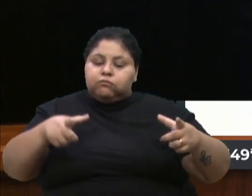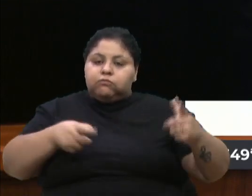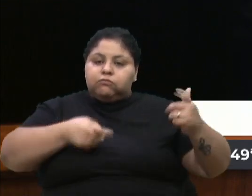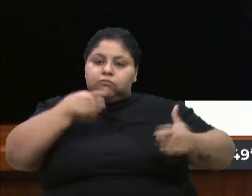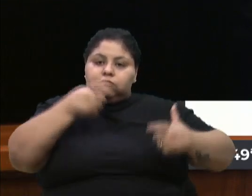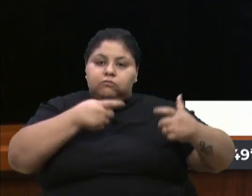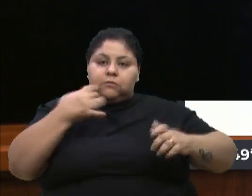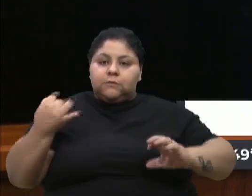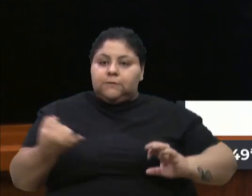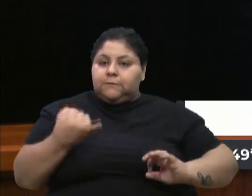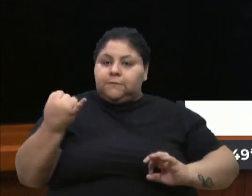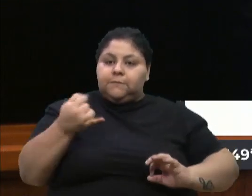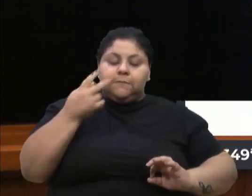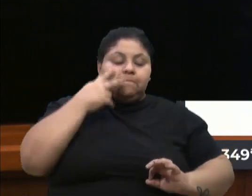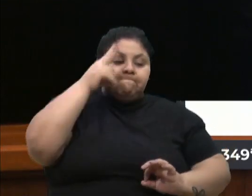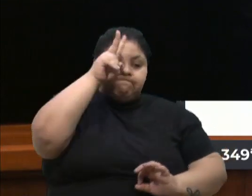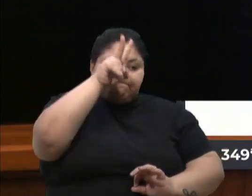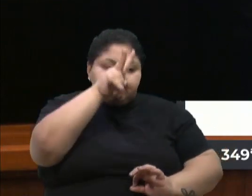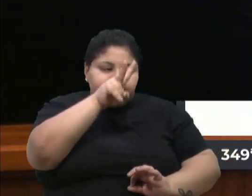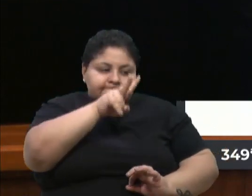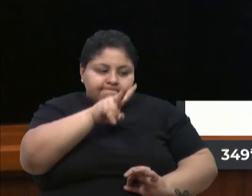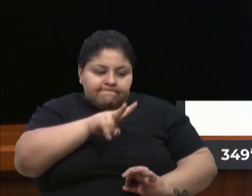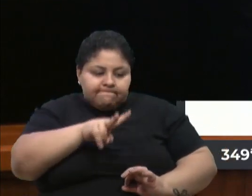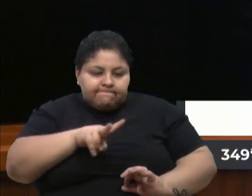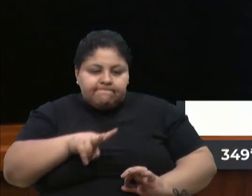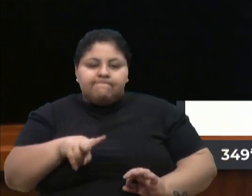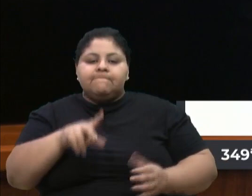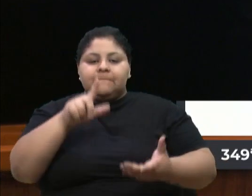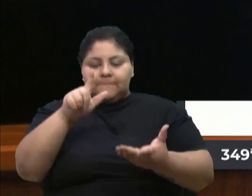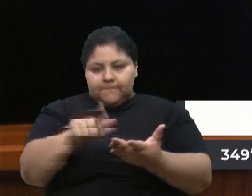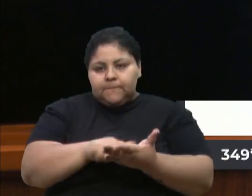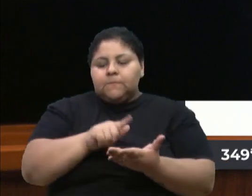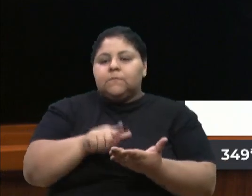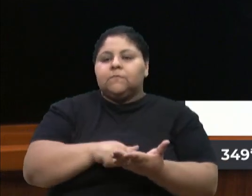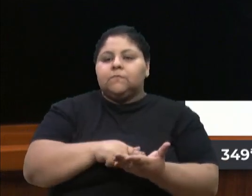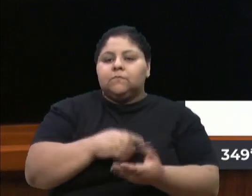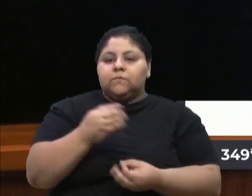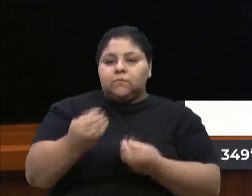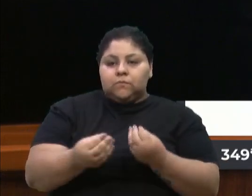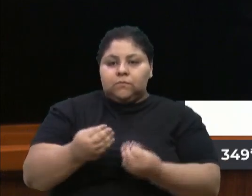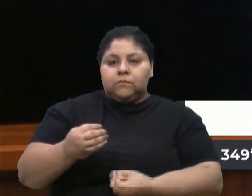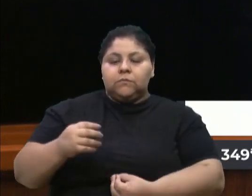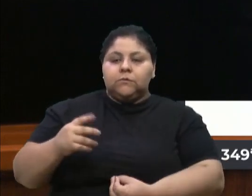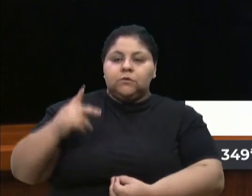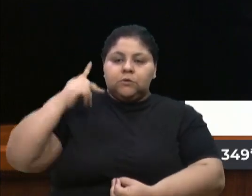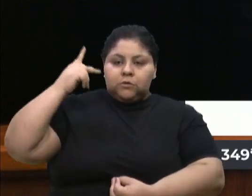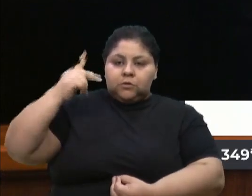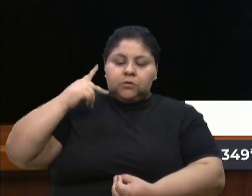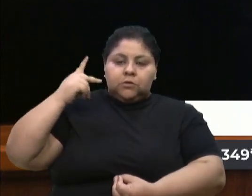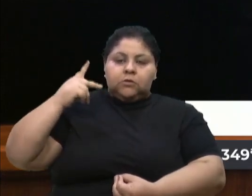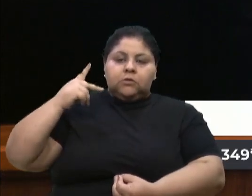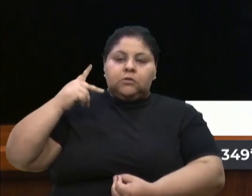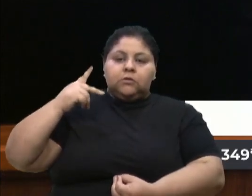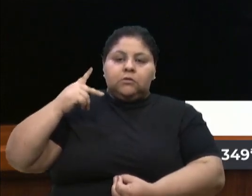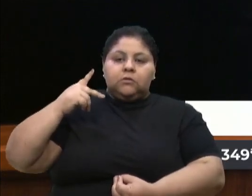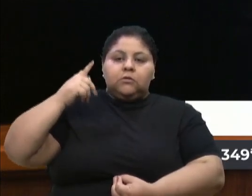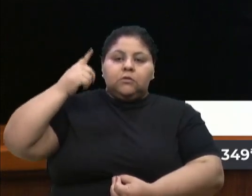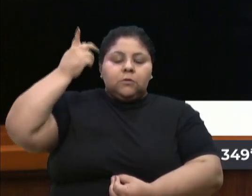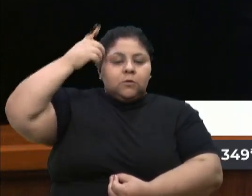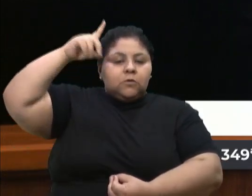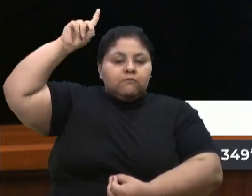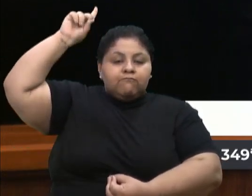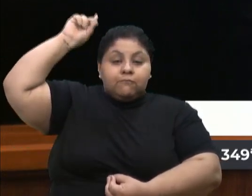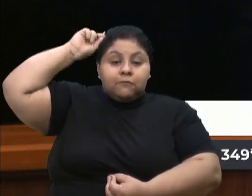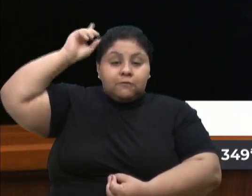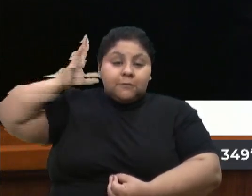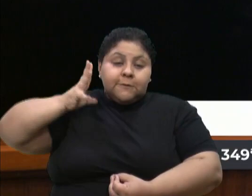da leitura mesmo, né? Dos livros, como o vereador Lucas comentou, quantos e